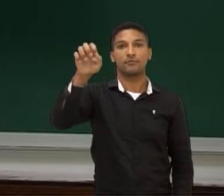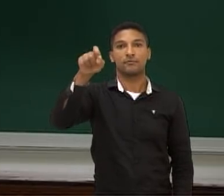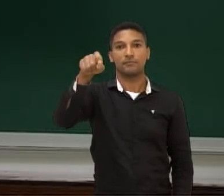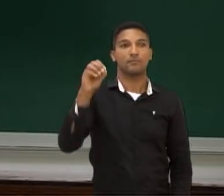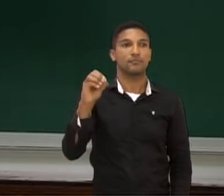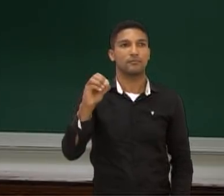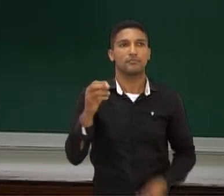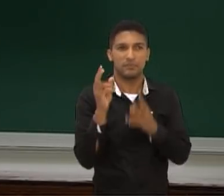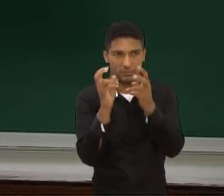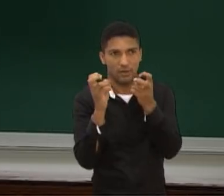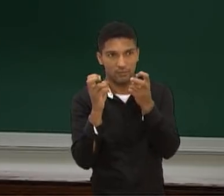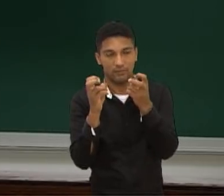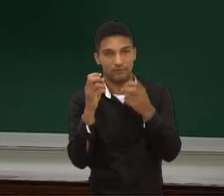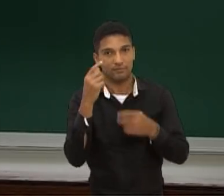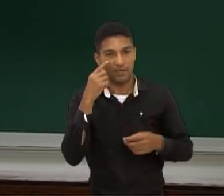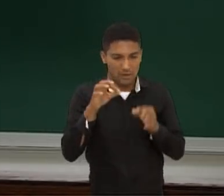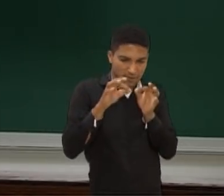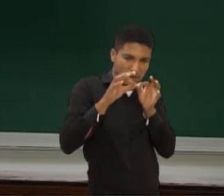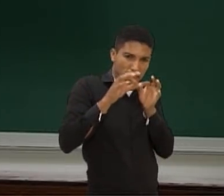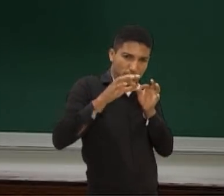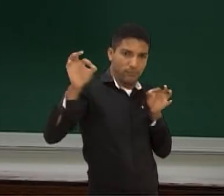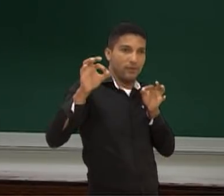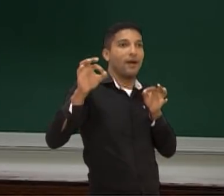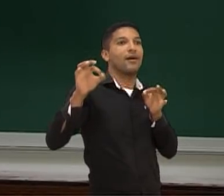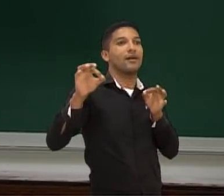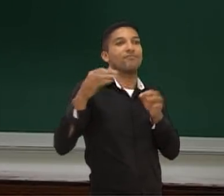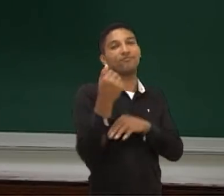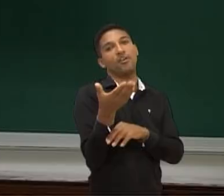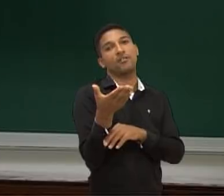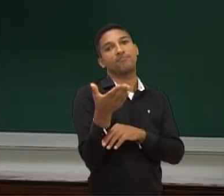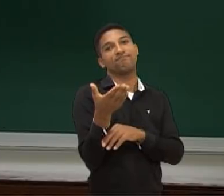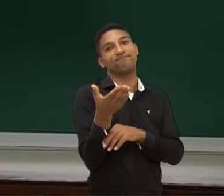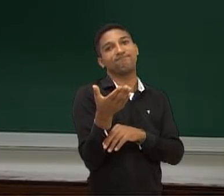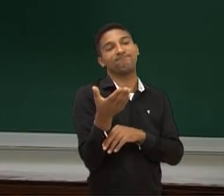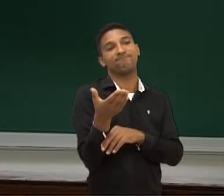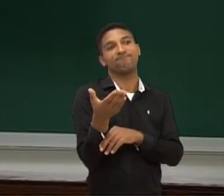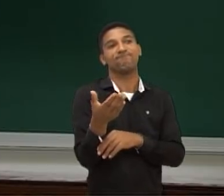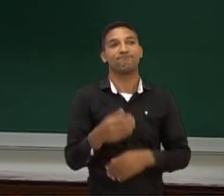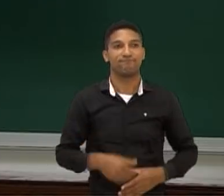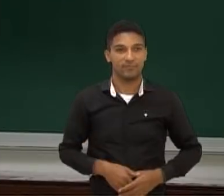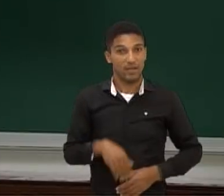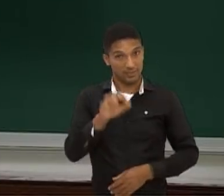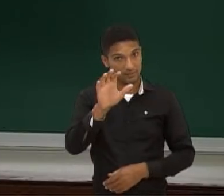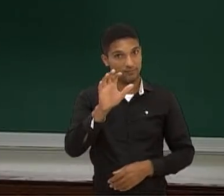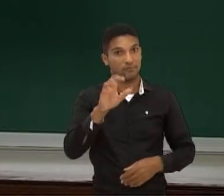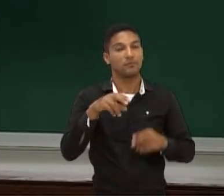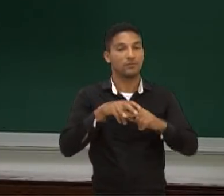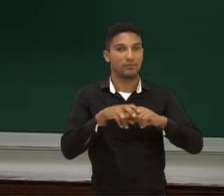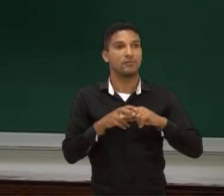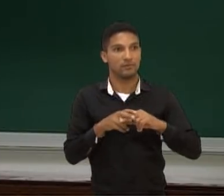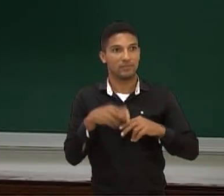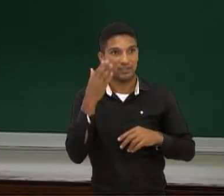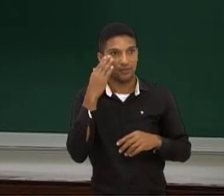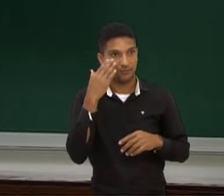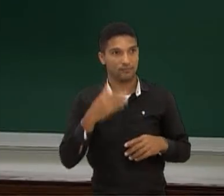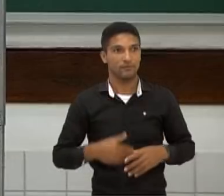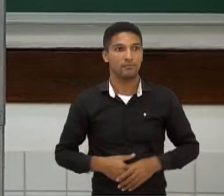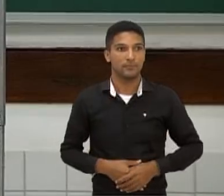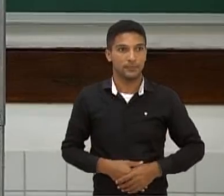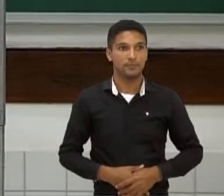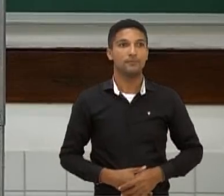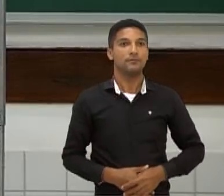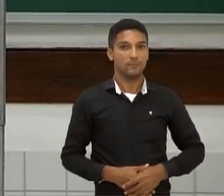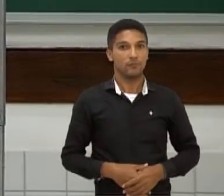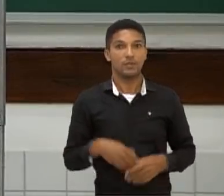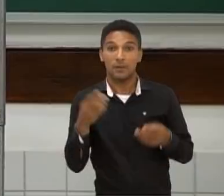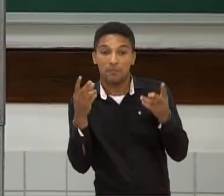e foi até aquele outro. Mas olha só o que aconteceu aqui, saiu para fora. Então, quando isso acontece, tá bom, pessoal? É uma outra